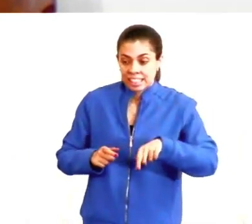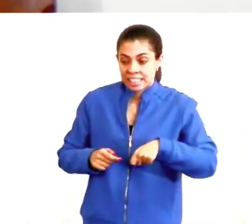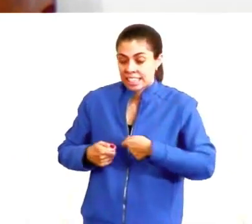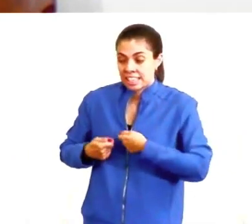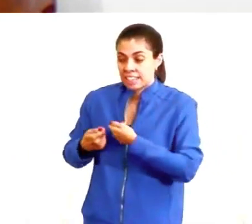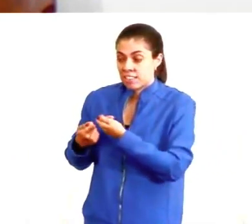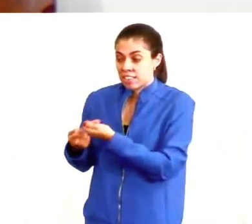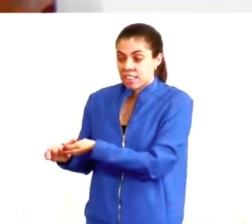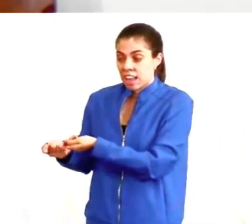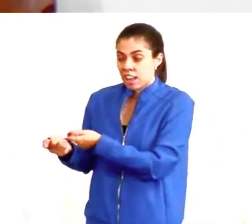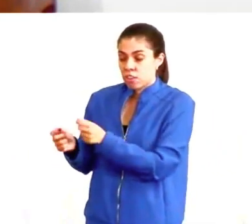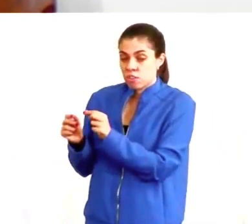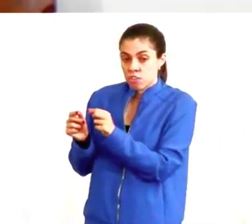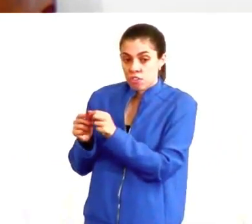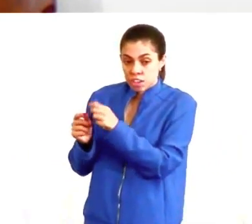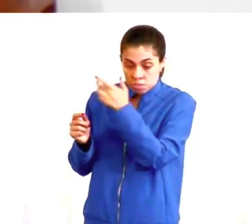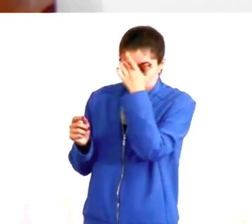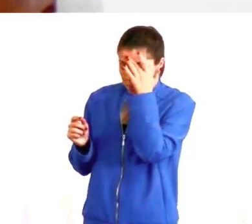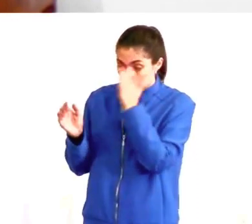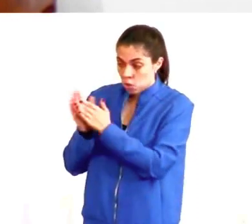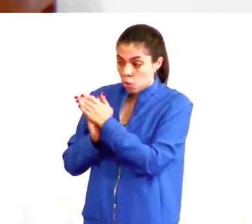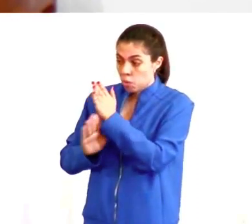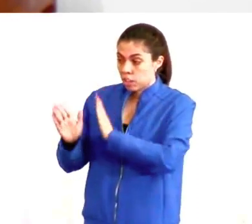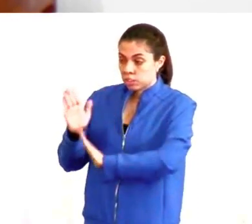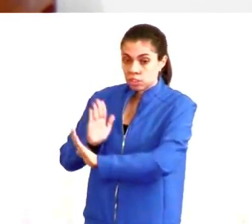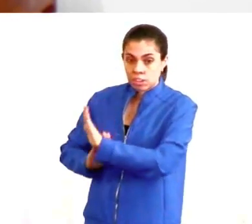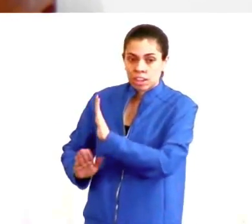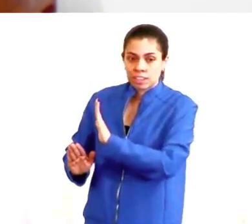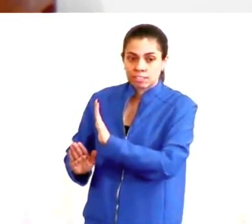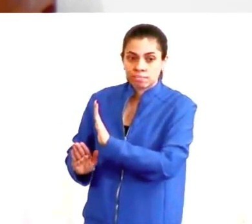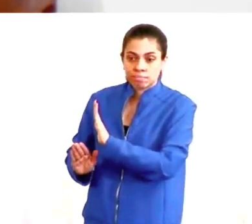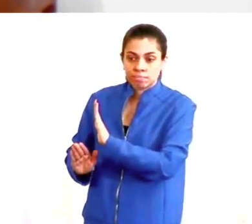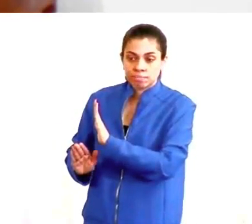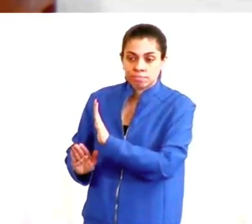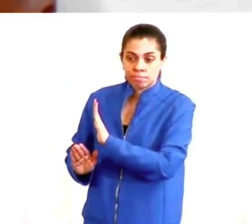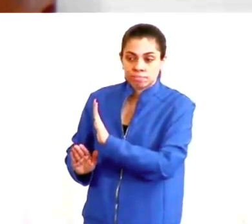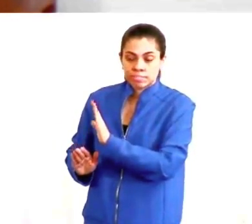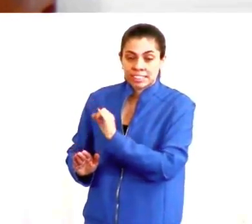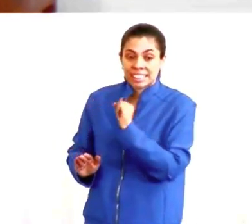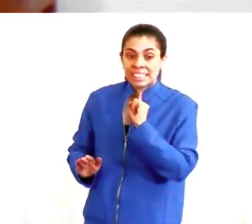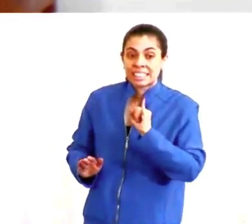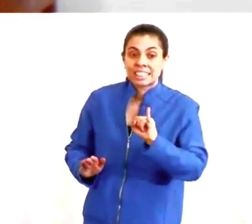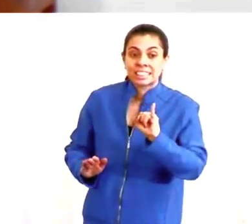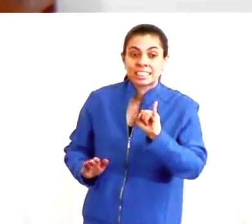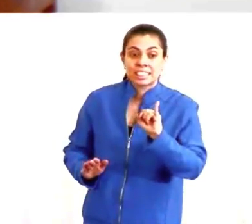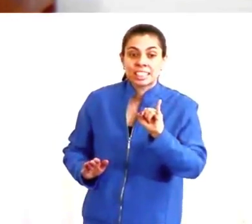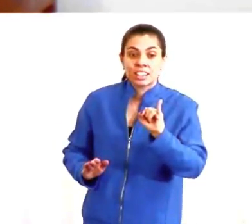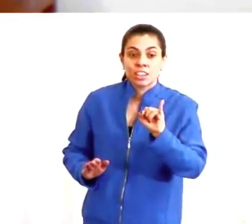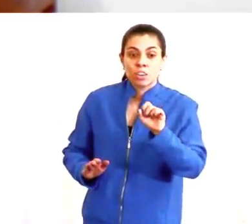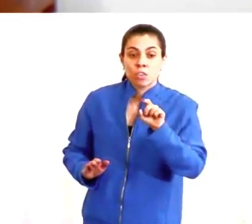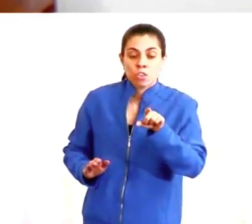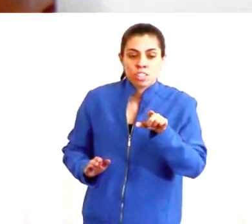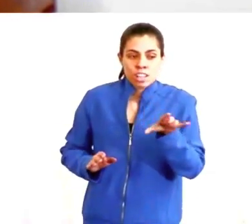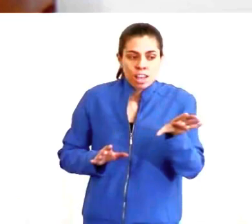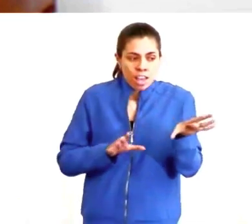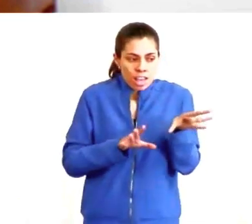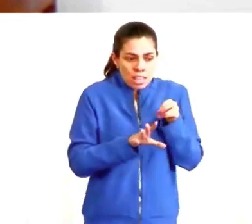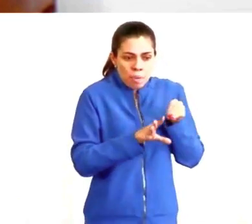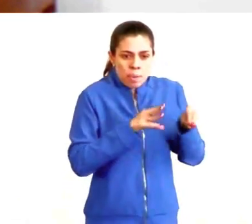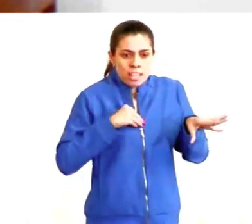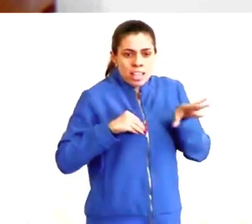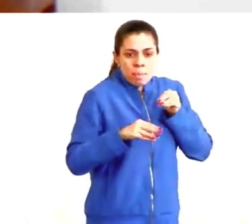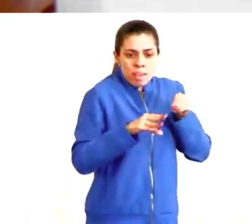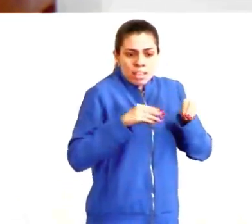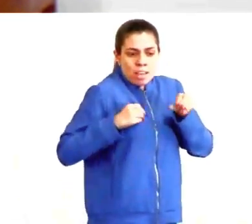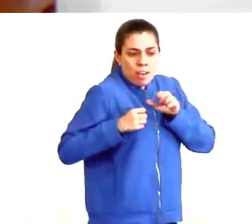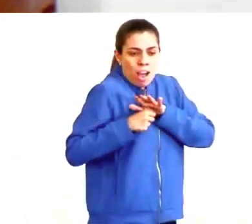dentro dessa passagem. Se a sua compaixão está transbordando de você por pessoas, se o seu amor